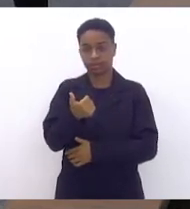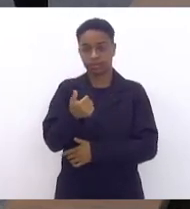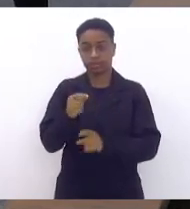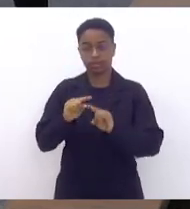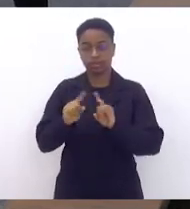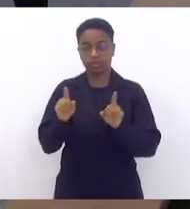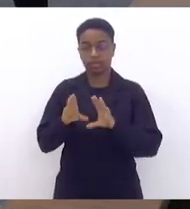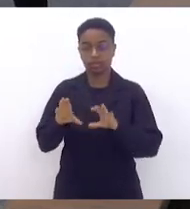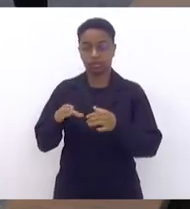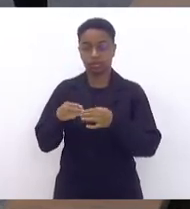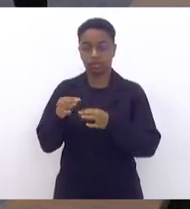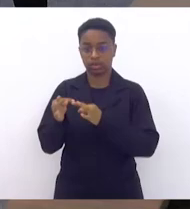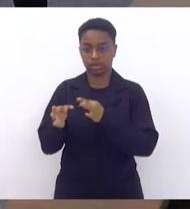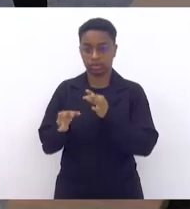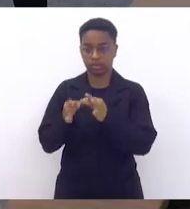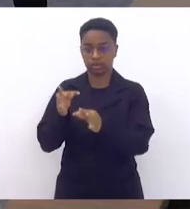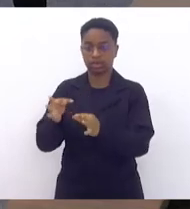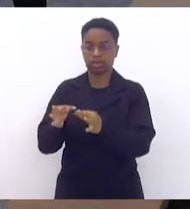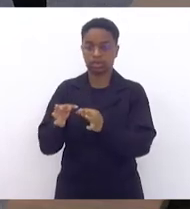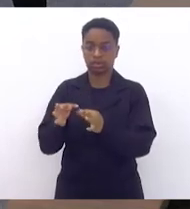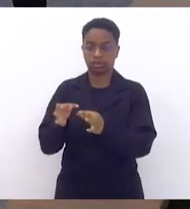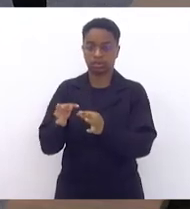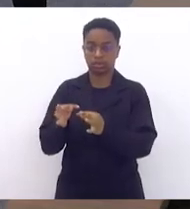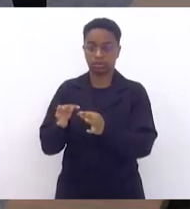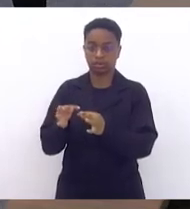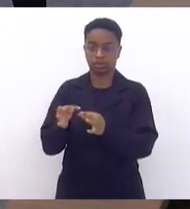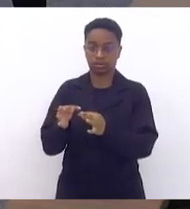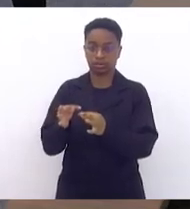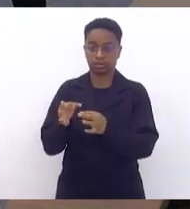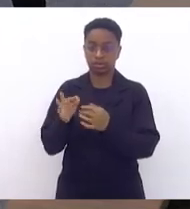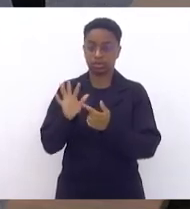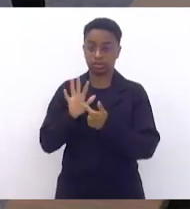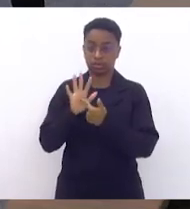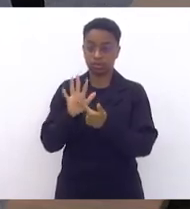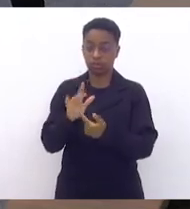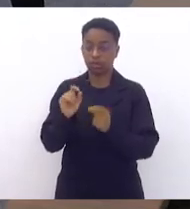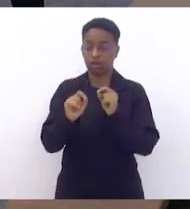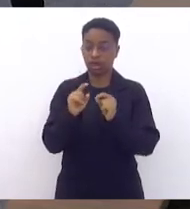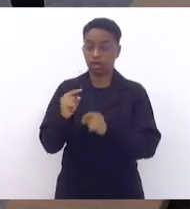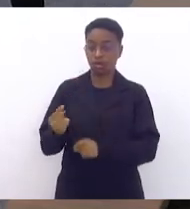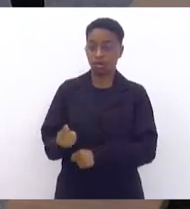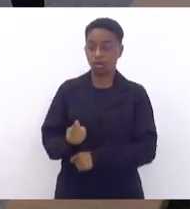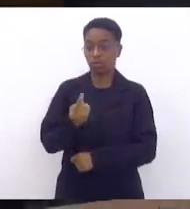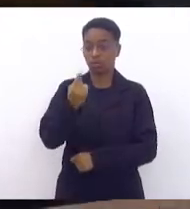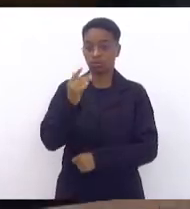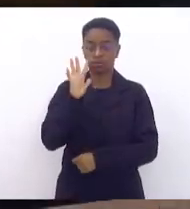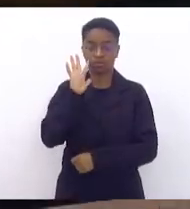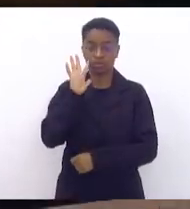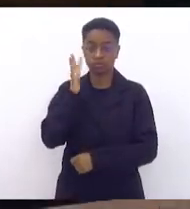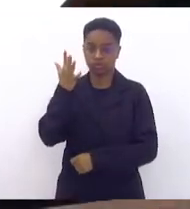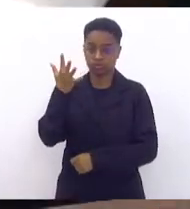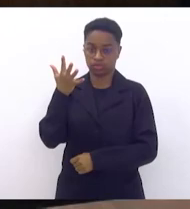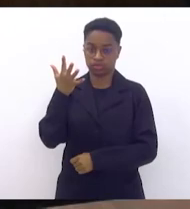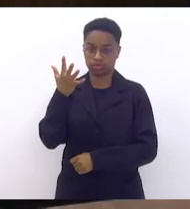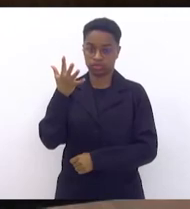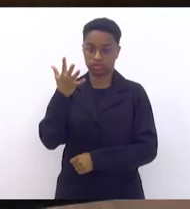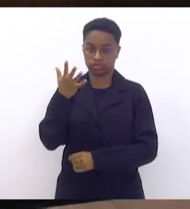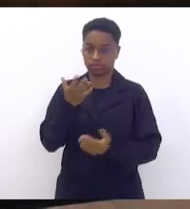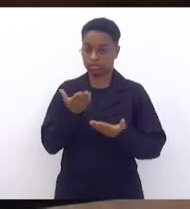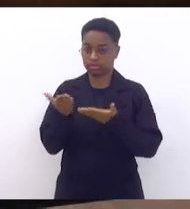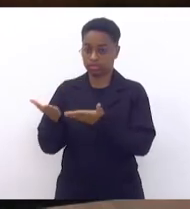comunidades terapêuticas se apresentam como talvez a única solução para esse